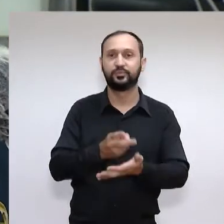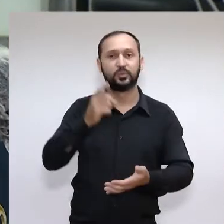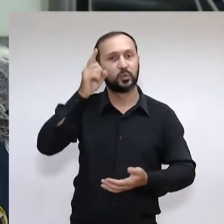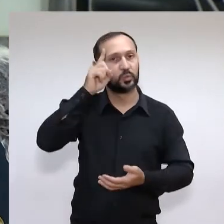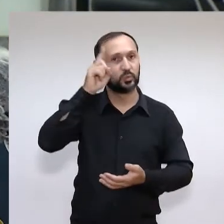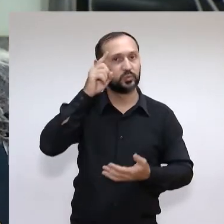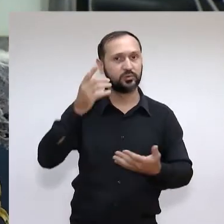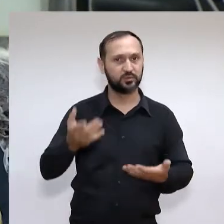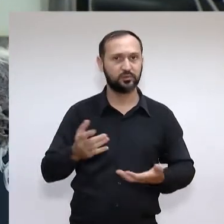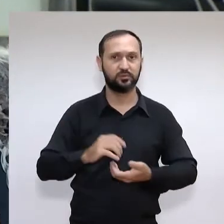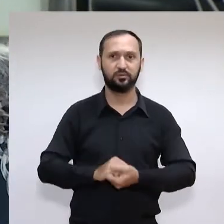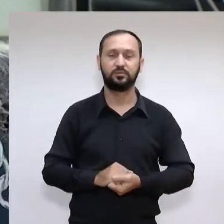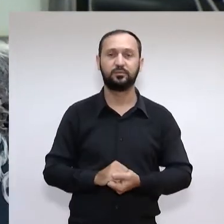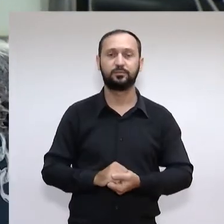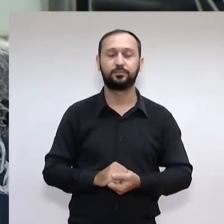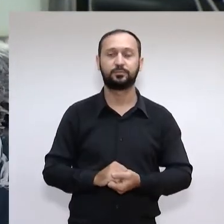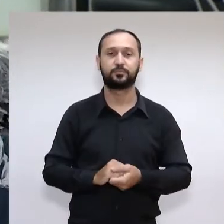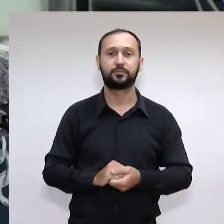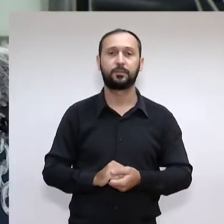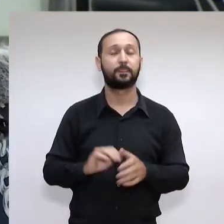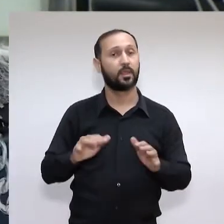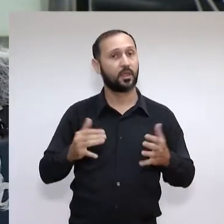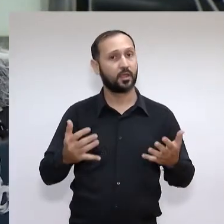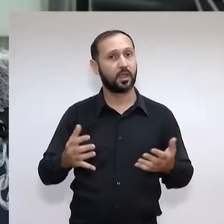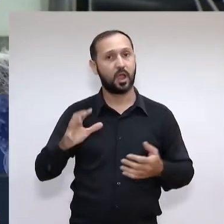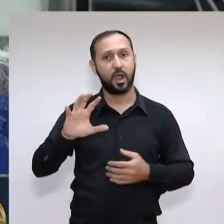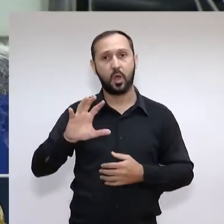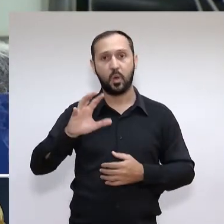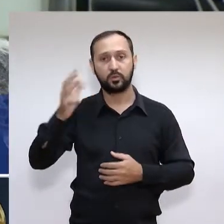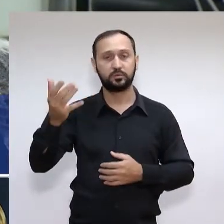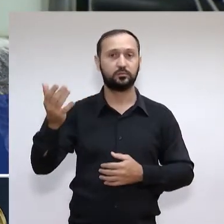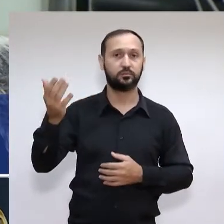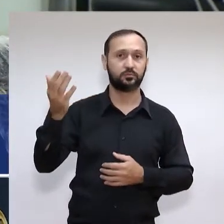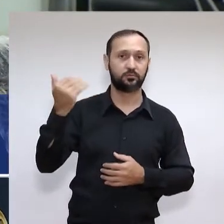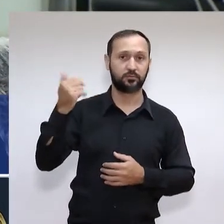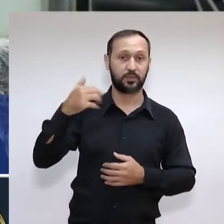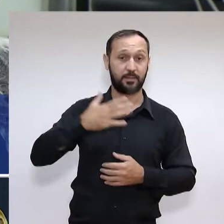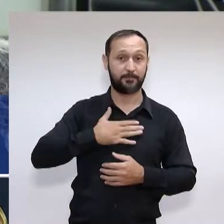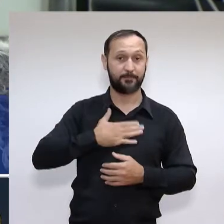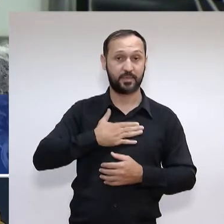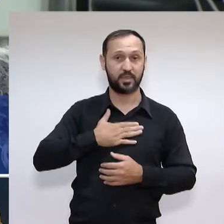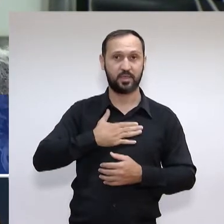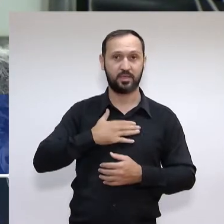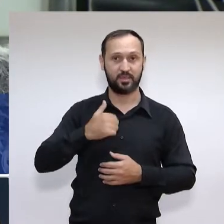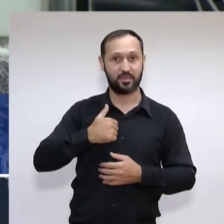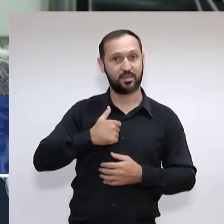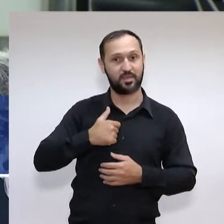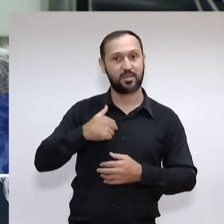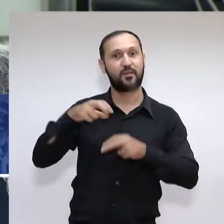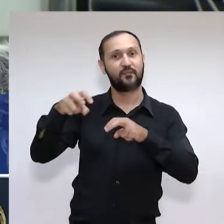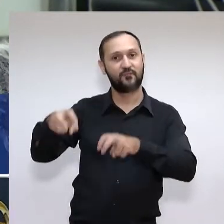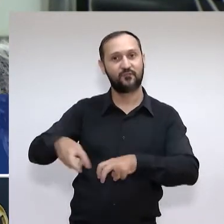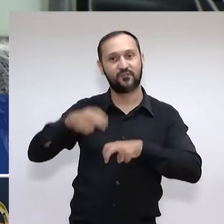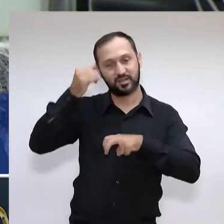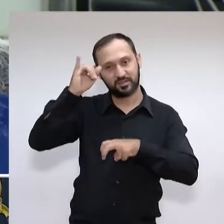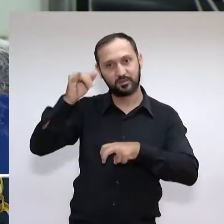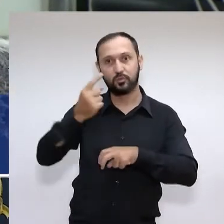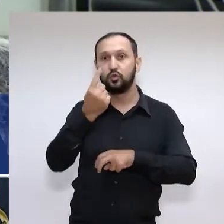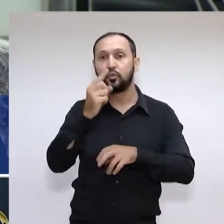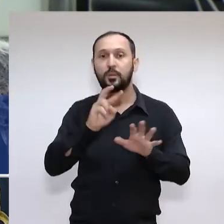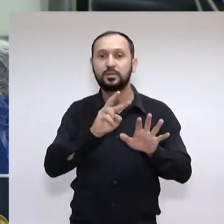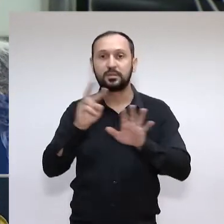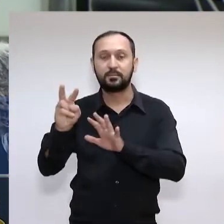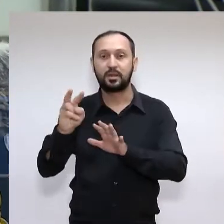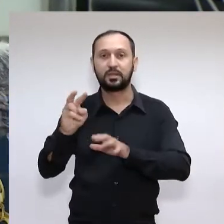coisa, que já aconteceu passado na nossa fazenda, que só em uma semana mataram 17 bois. Então